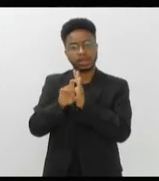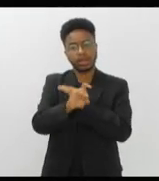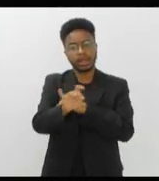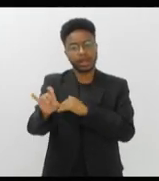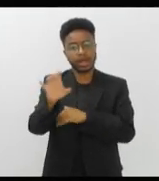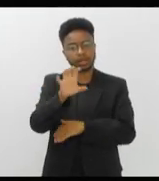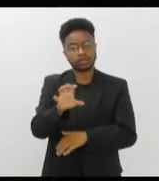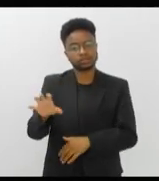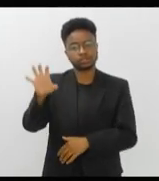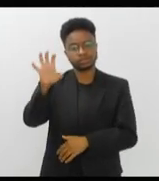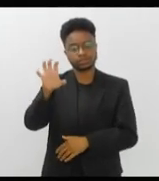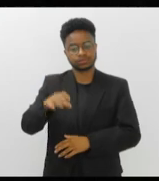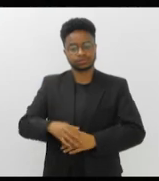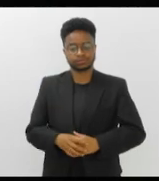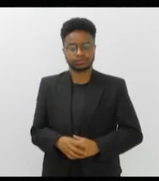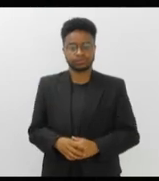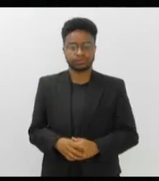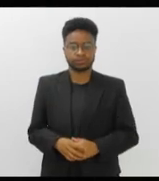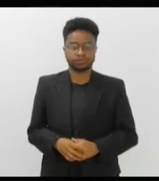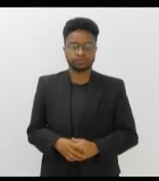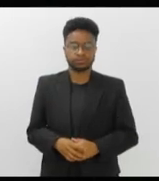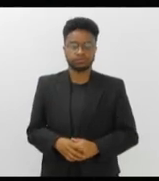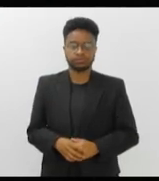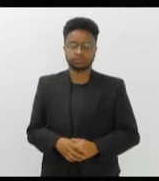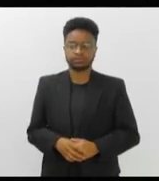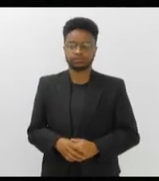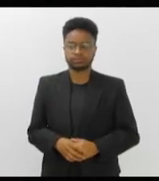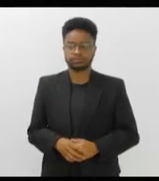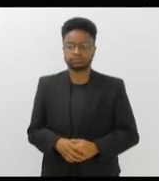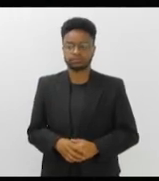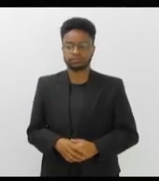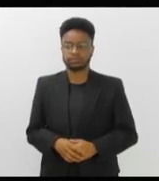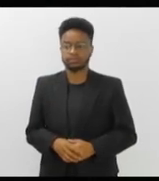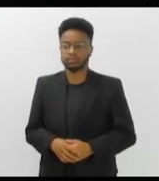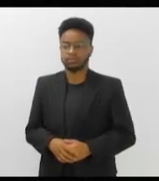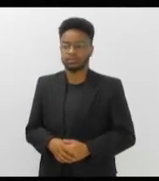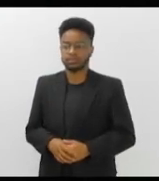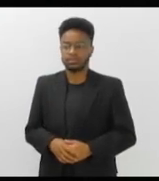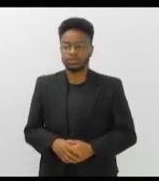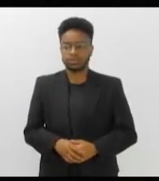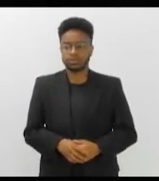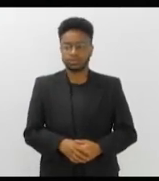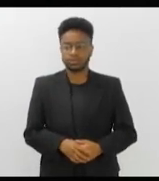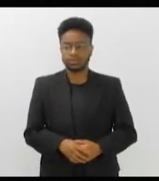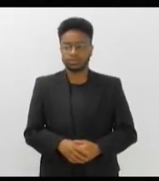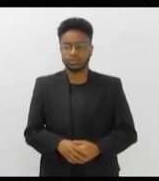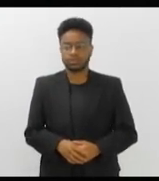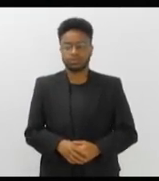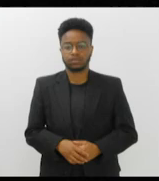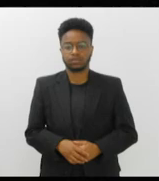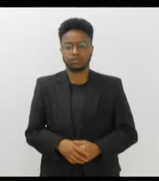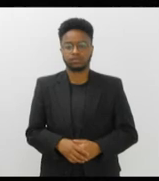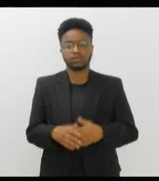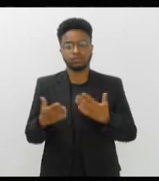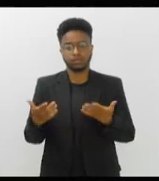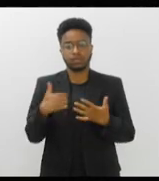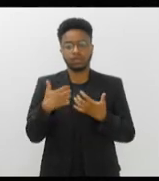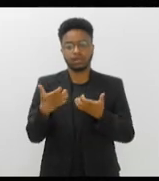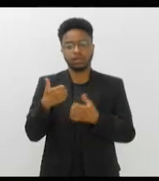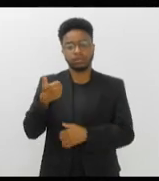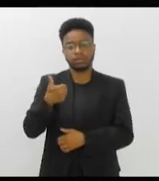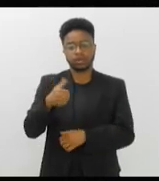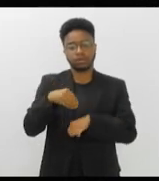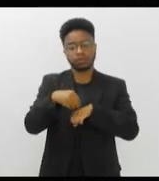unidades eh federativas então primeiro queria trazer